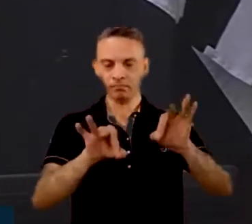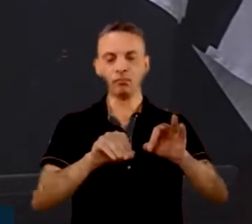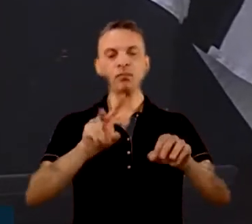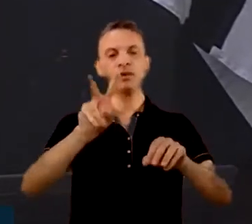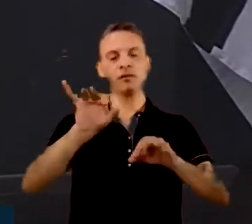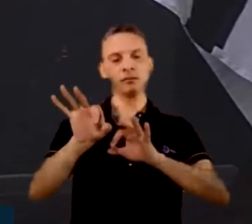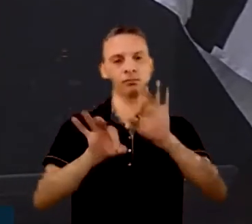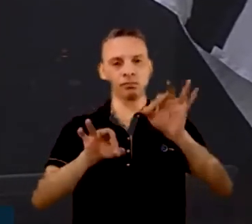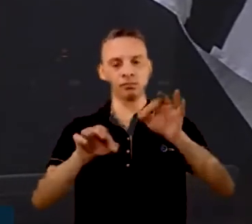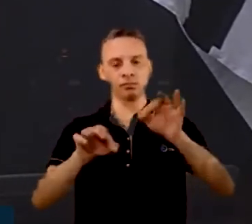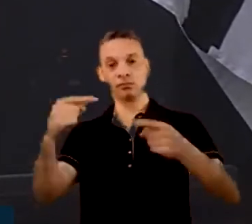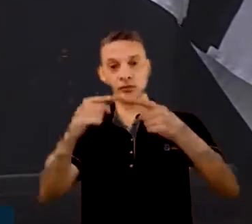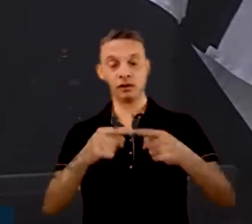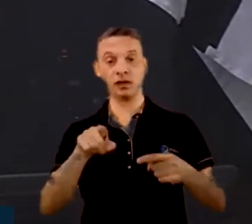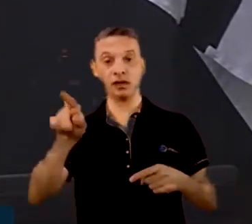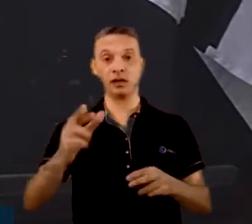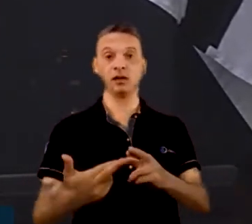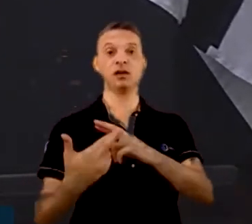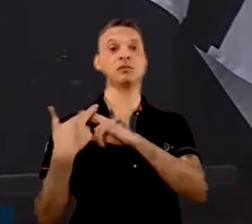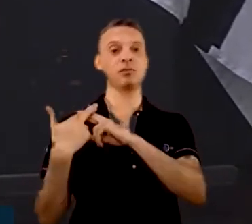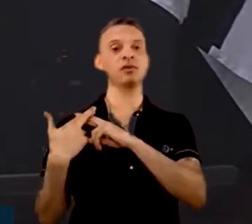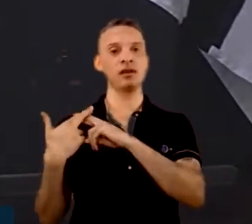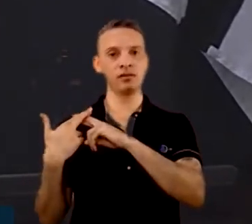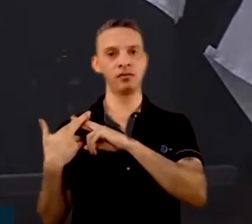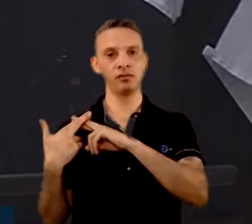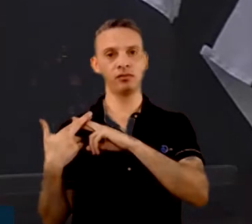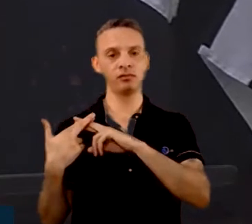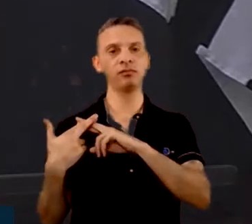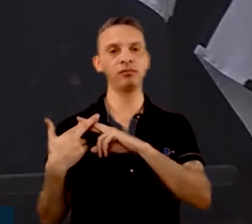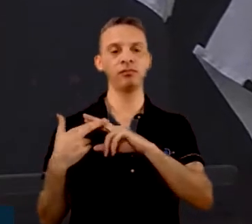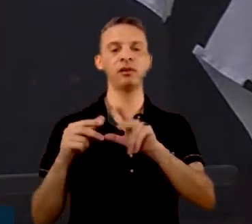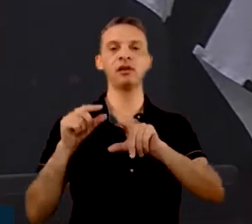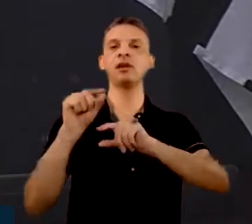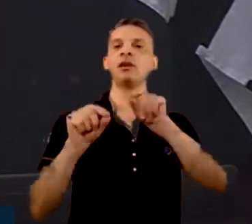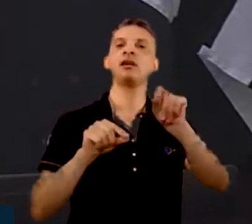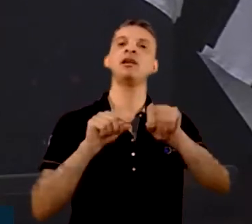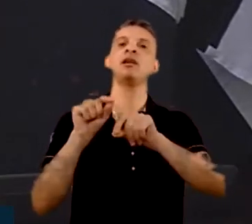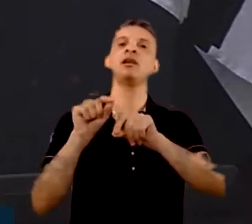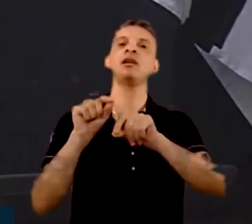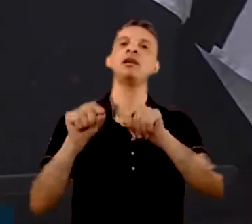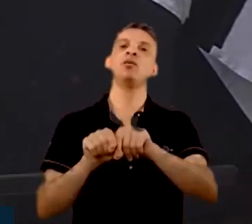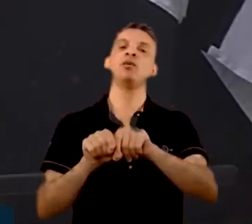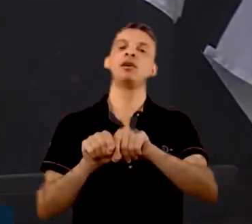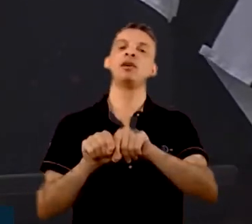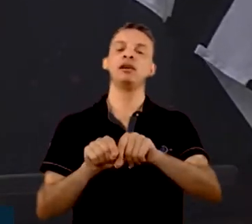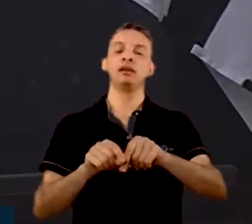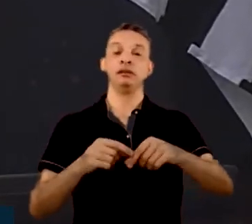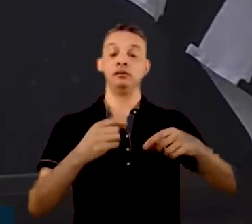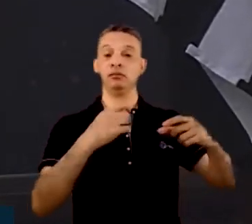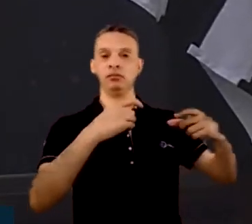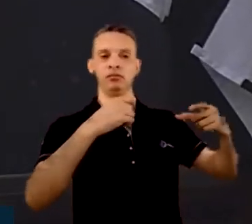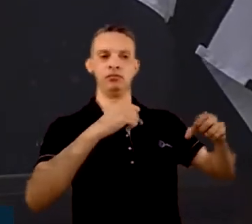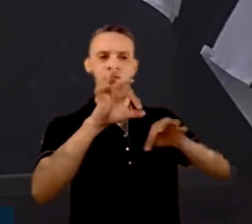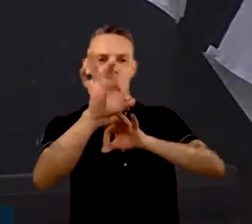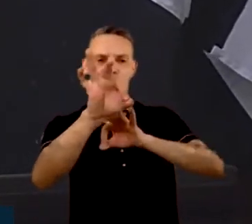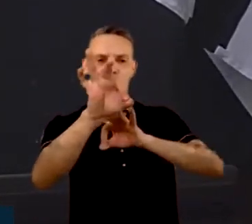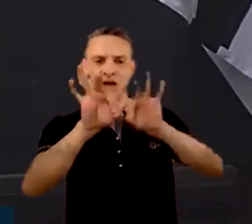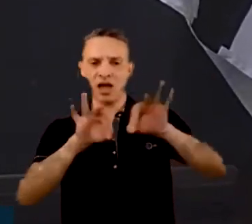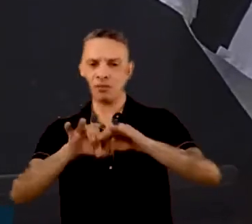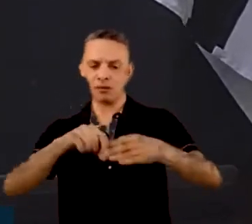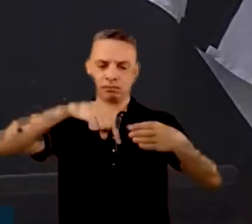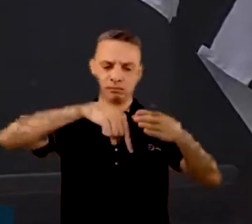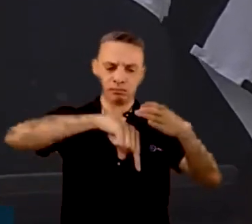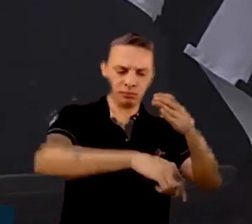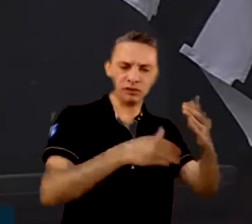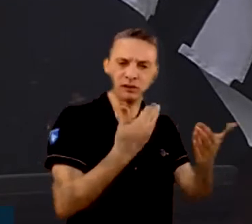esse que foi, inclusive, responsável pelas fundações que avaliaram